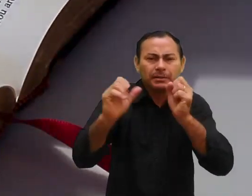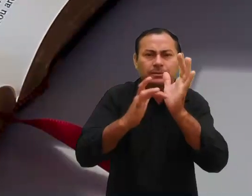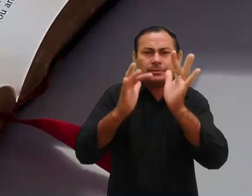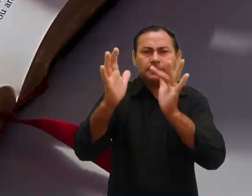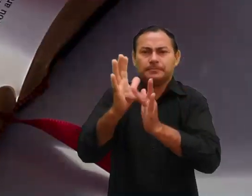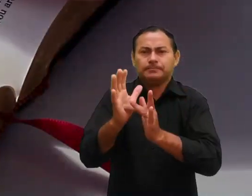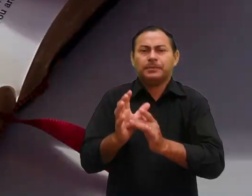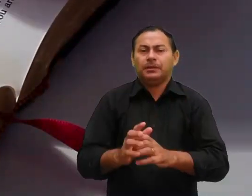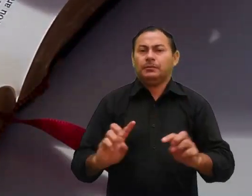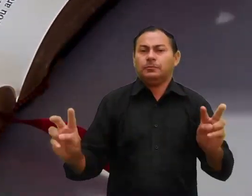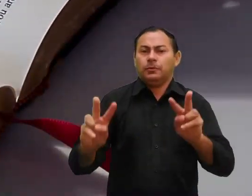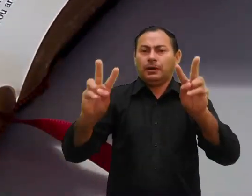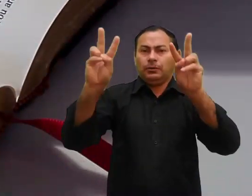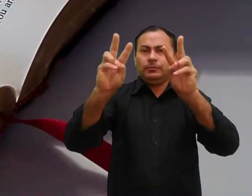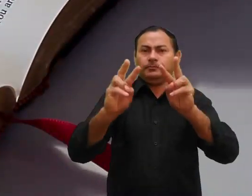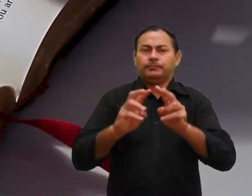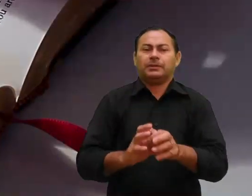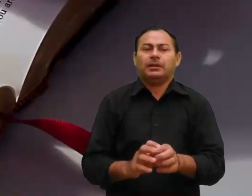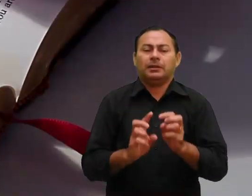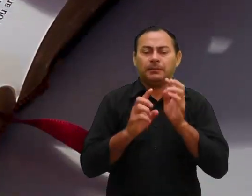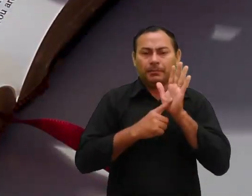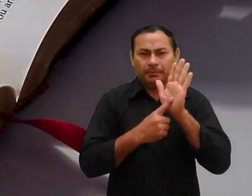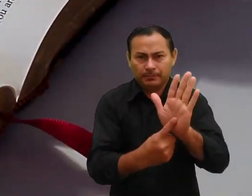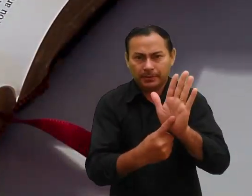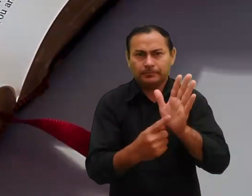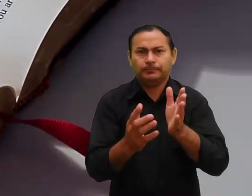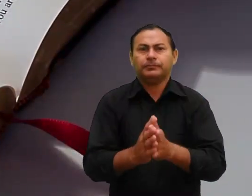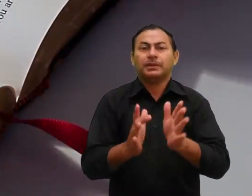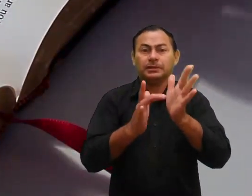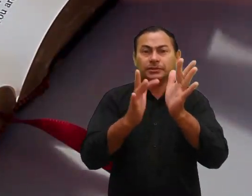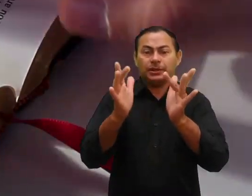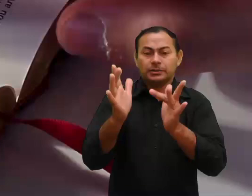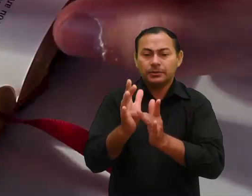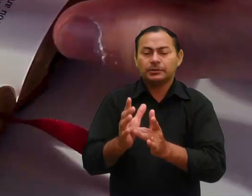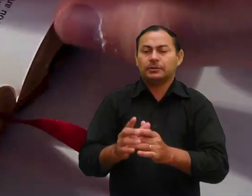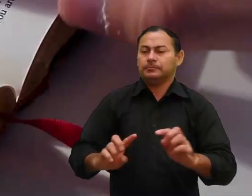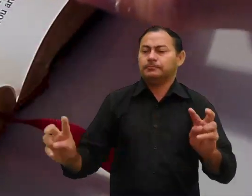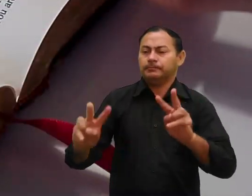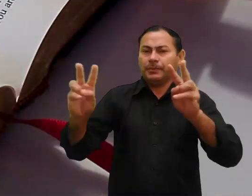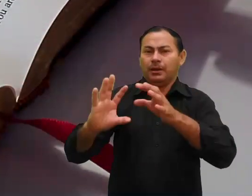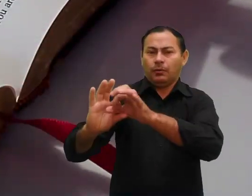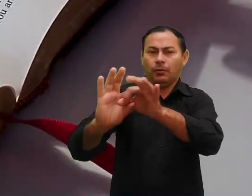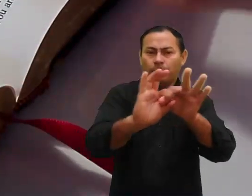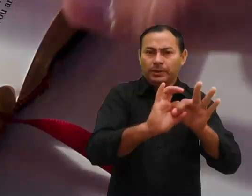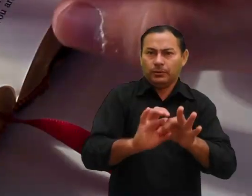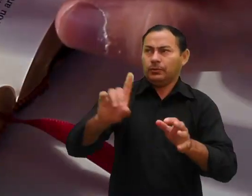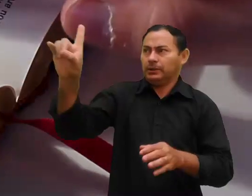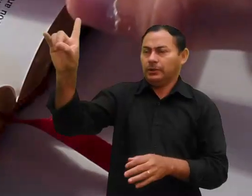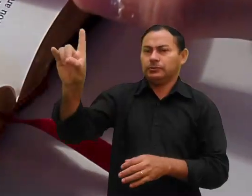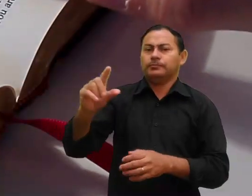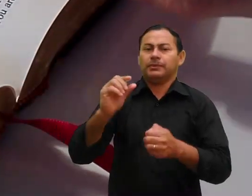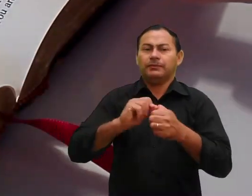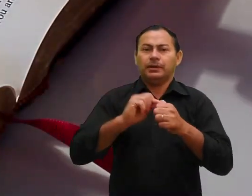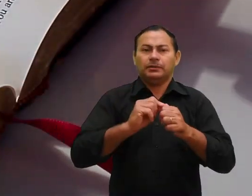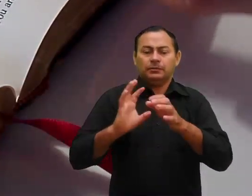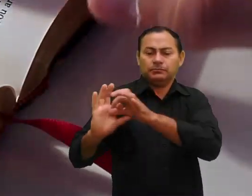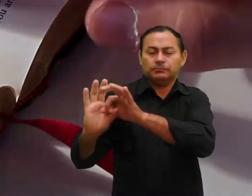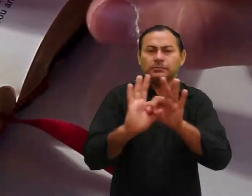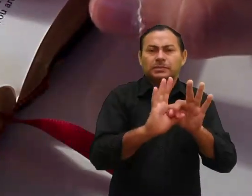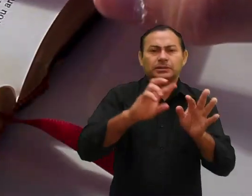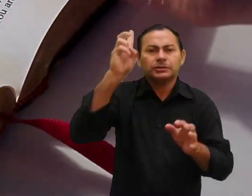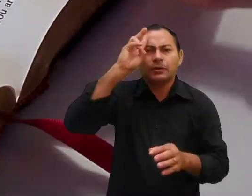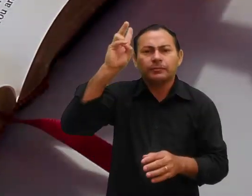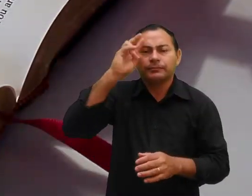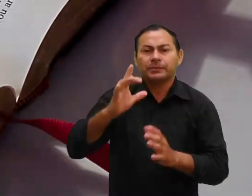de Jesus e um dos valores que ele deixou identificado. Jesus estava valorizando a comunhão com Deus e fez isso no contexto